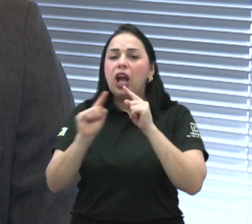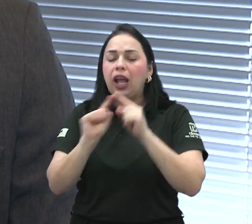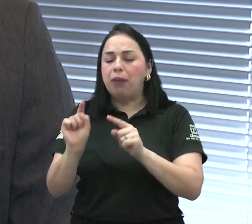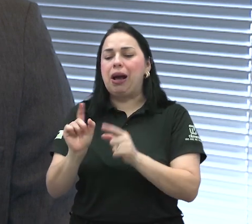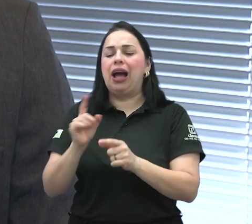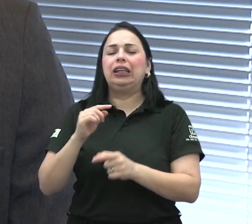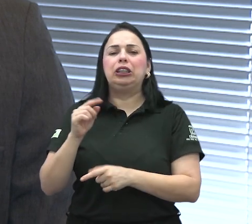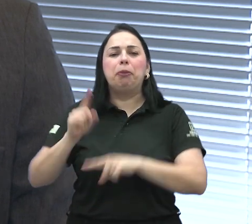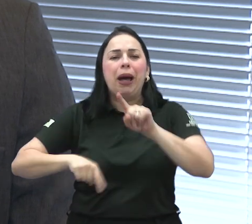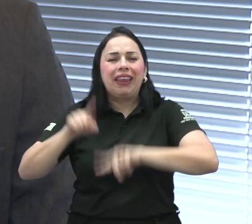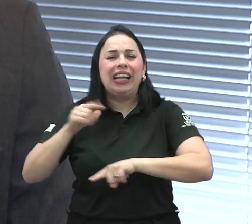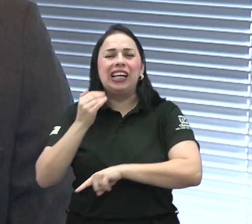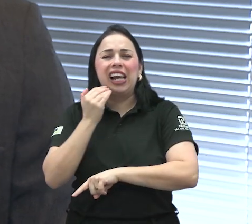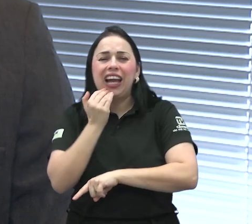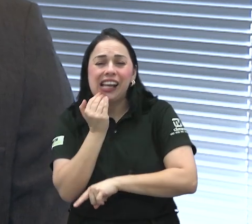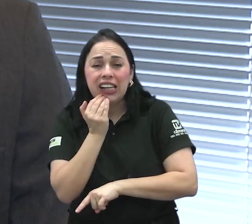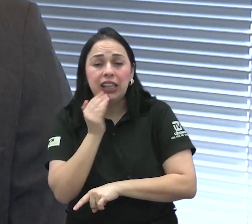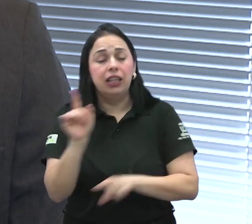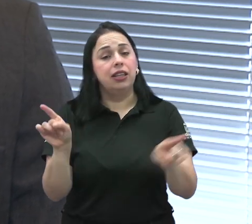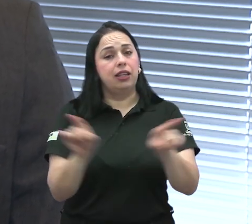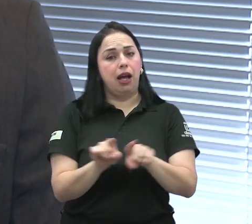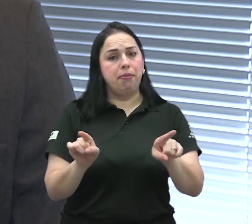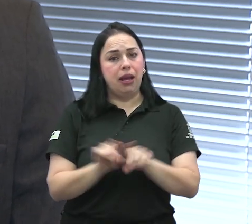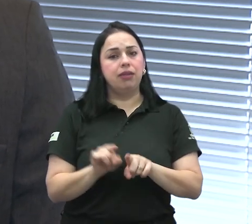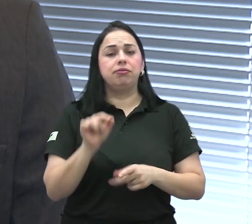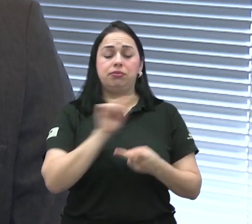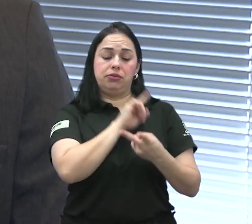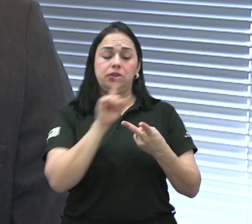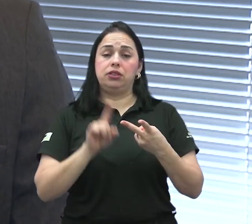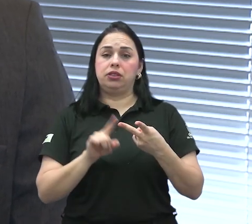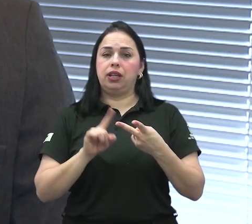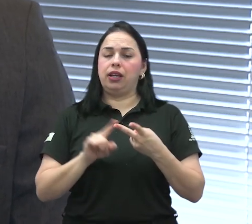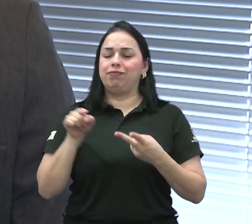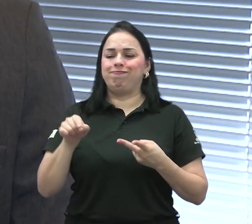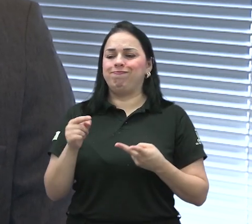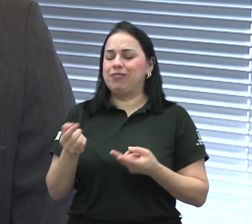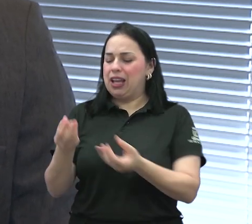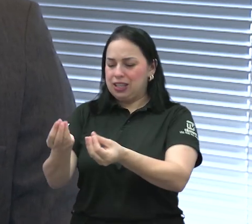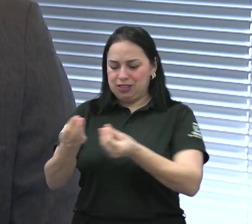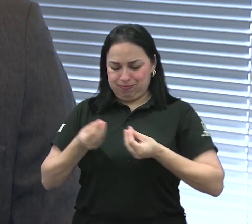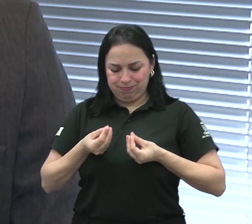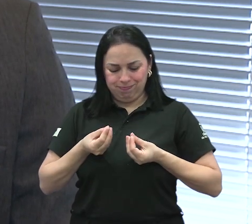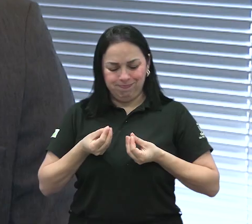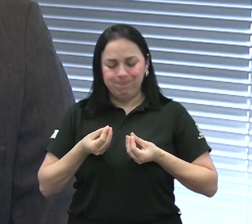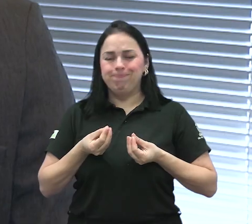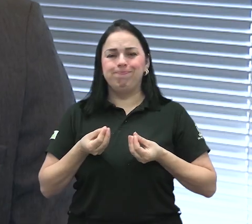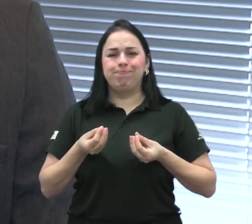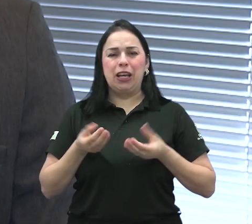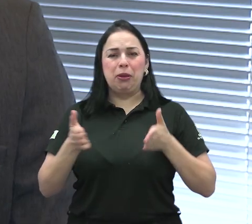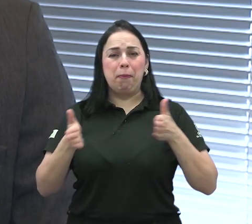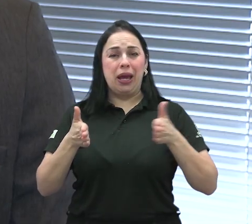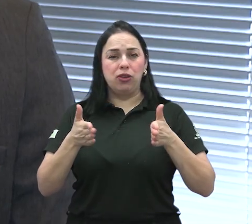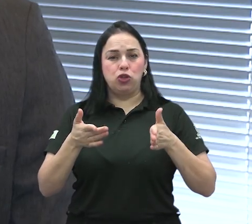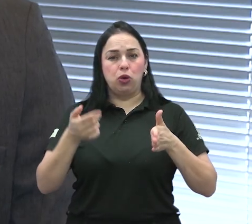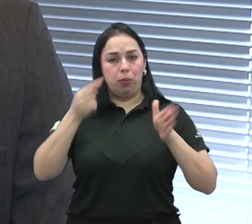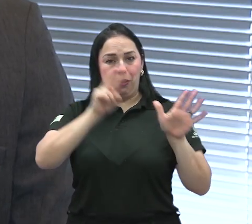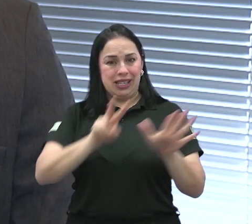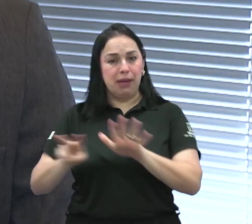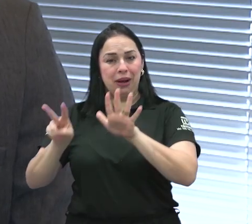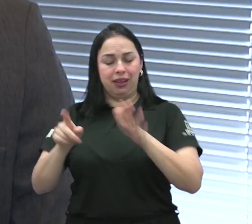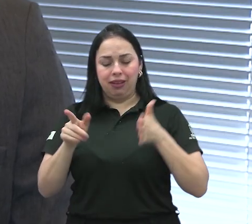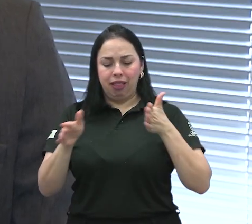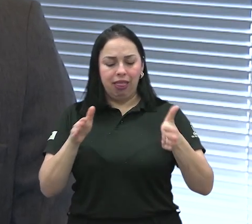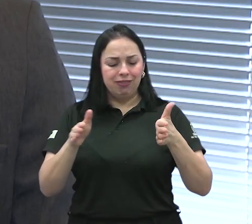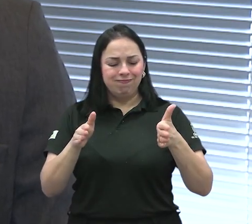de eventuais defeitos no produto. Além disso, o consumidor também tem o direito de arrependimento, no prazo de